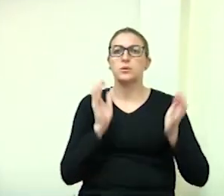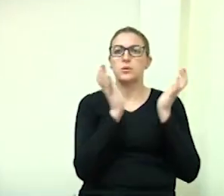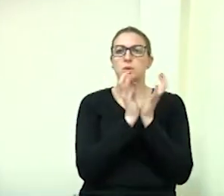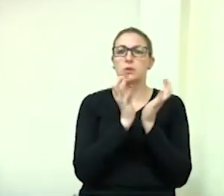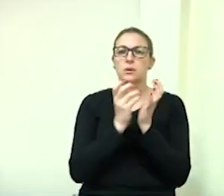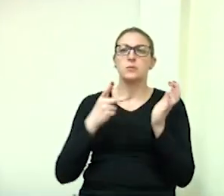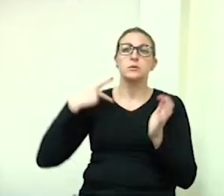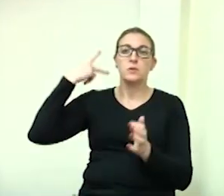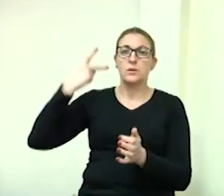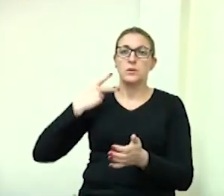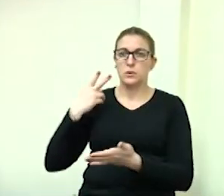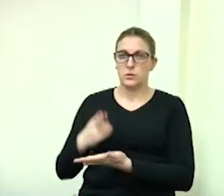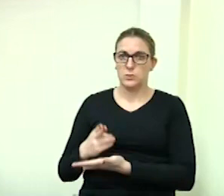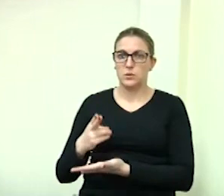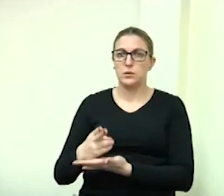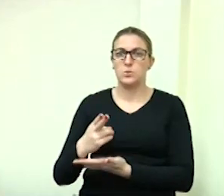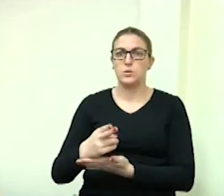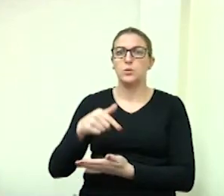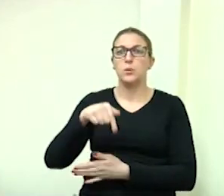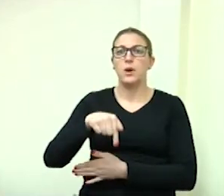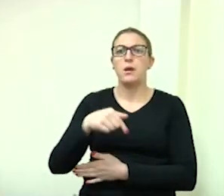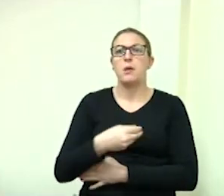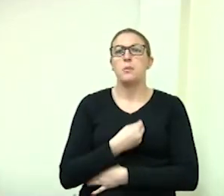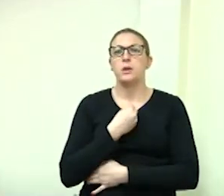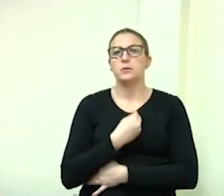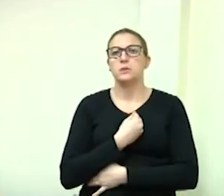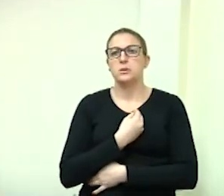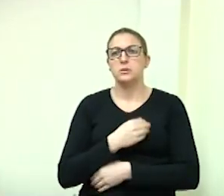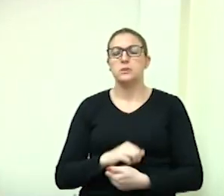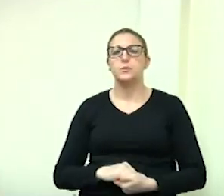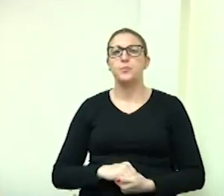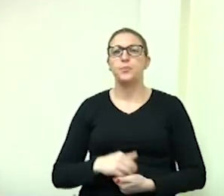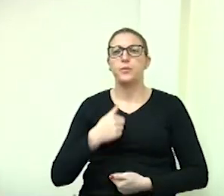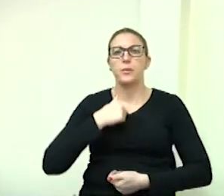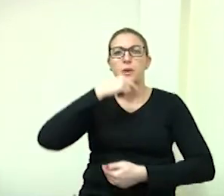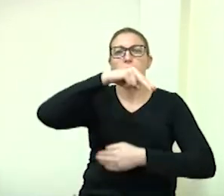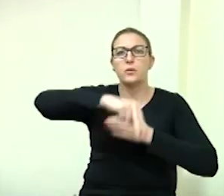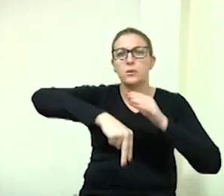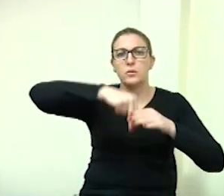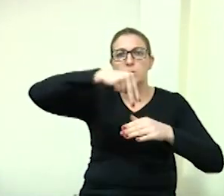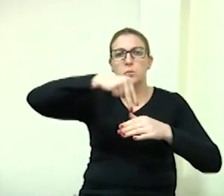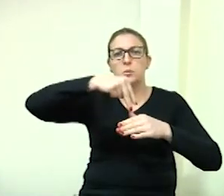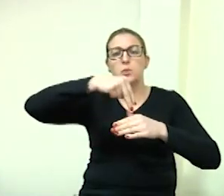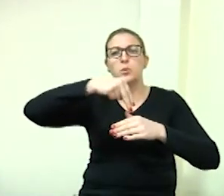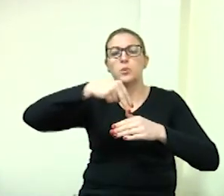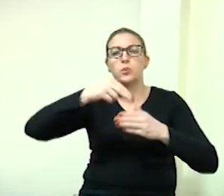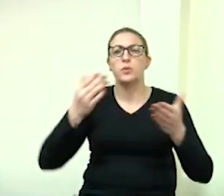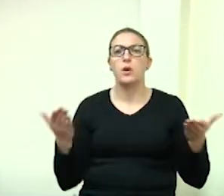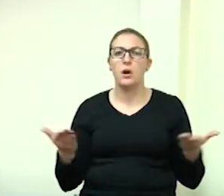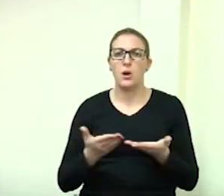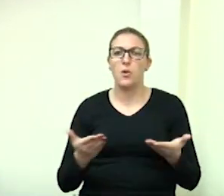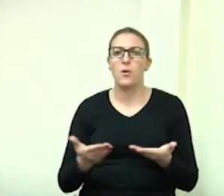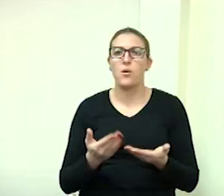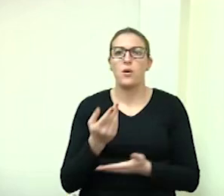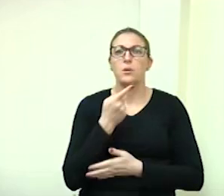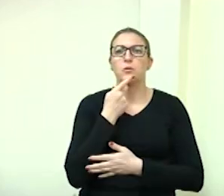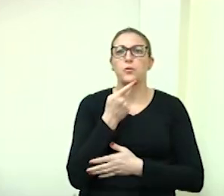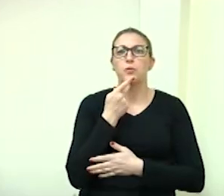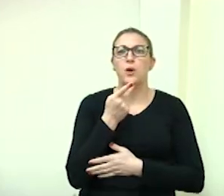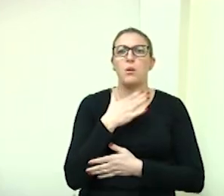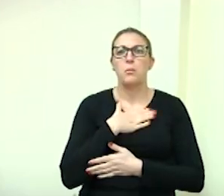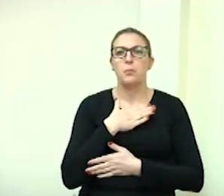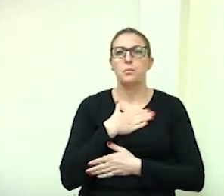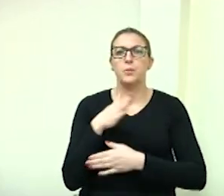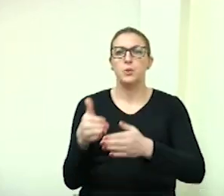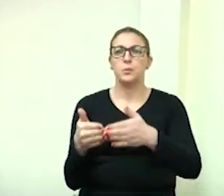que permanecem nesta casa eu venho à tribuna nesse espaço para registrar aqui o meu pedido